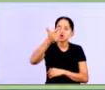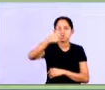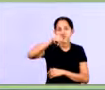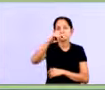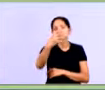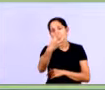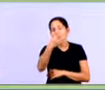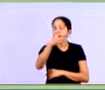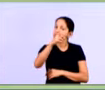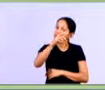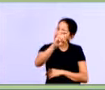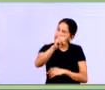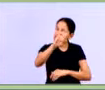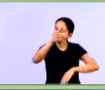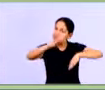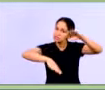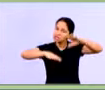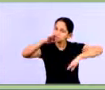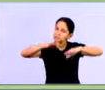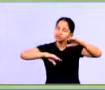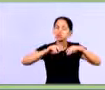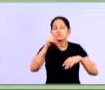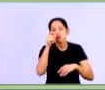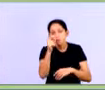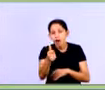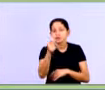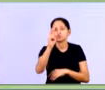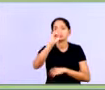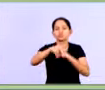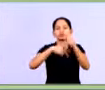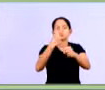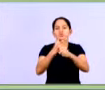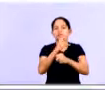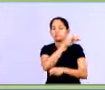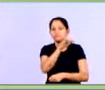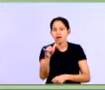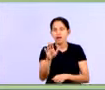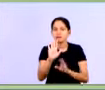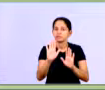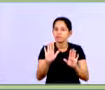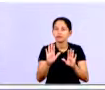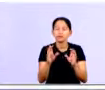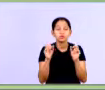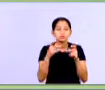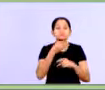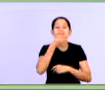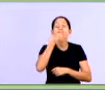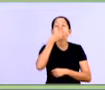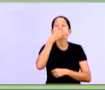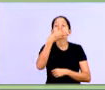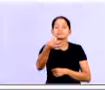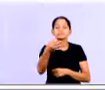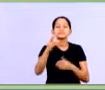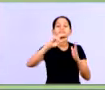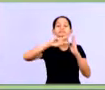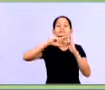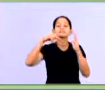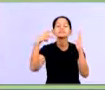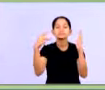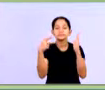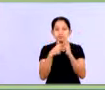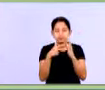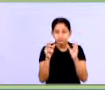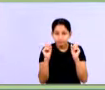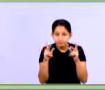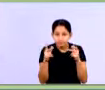4 meses, né? Para que ele possa dar esse retorno. Tá, então vamos comentar o significado desse cálculo e do